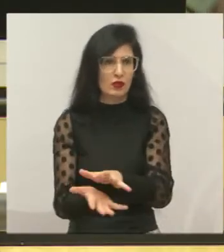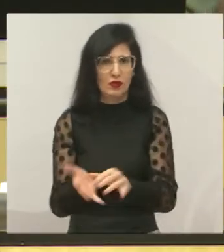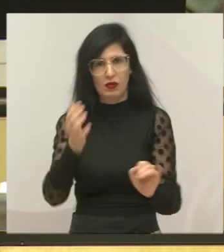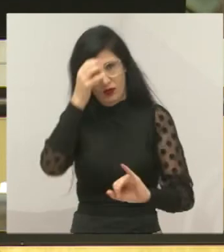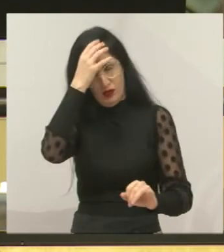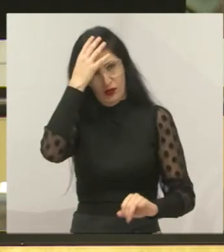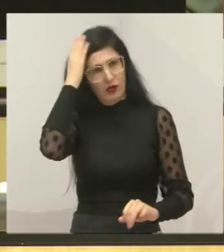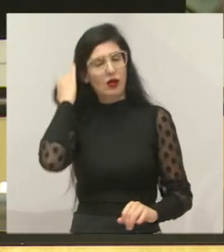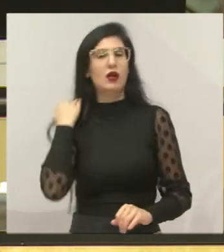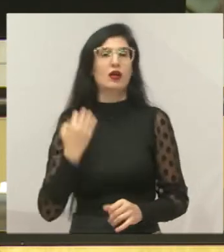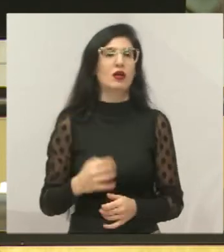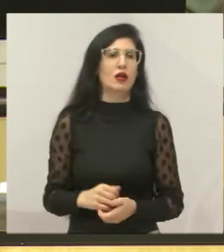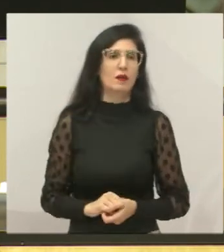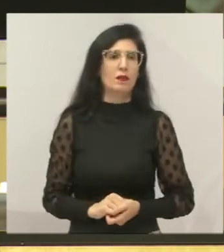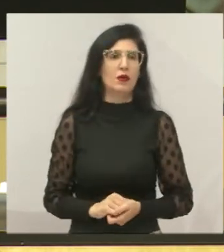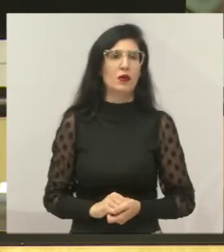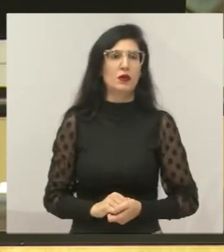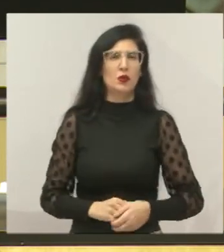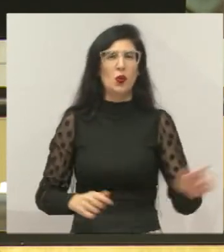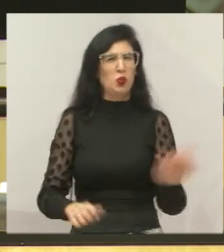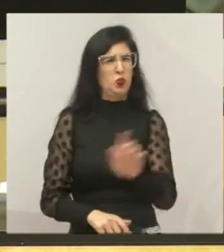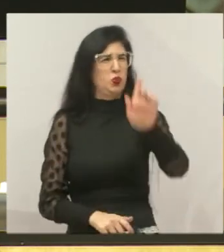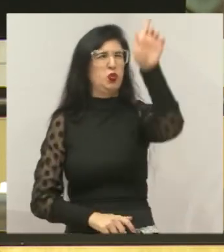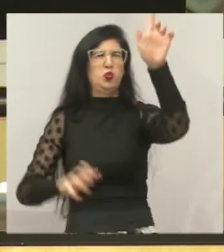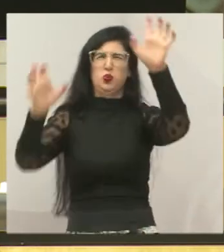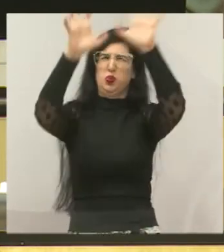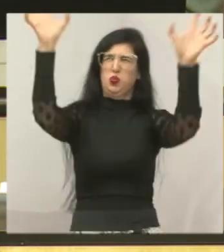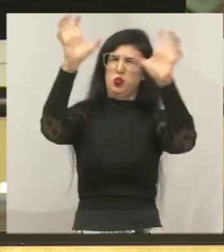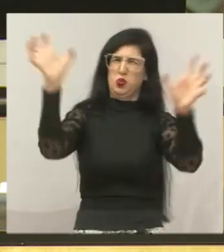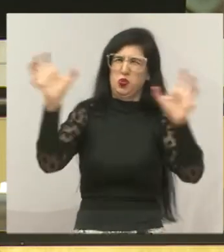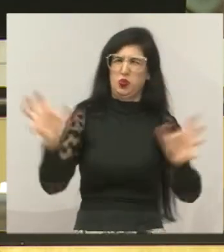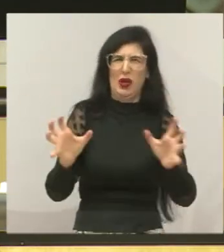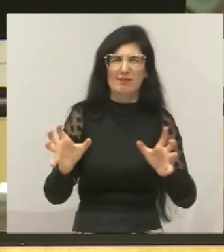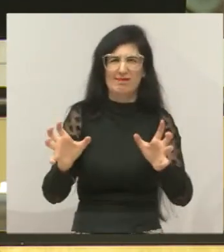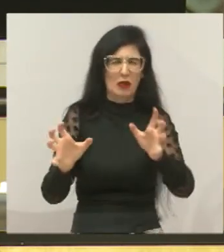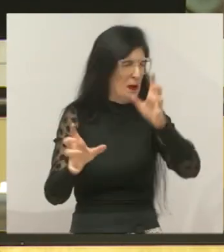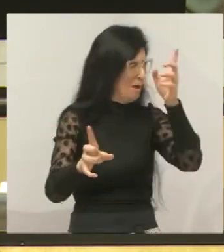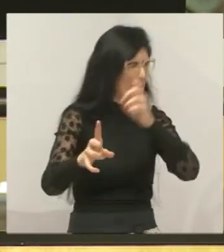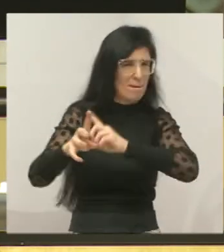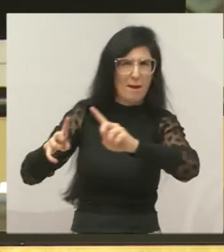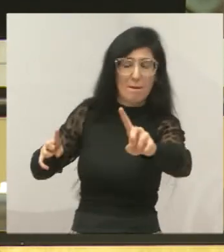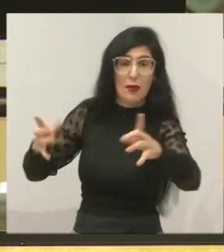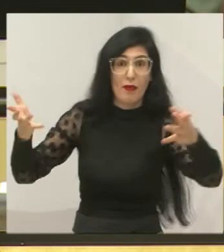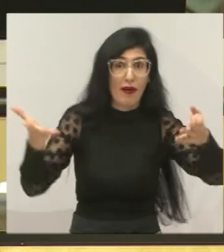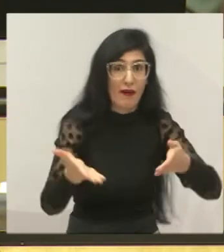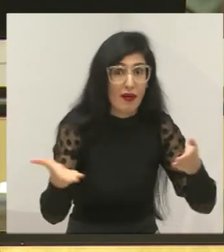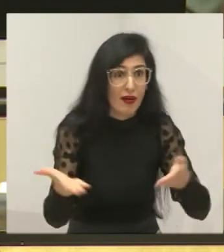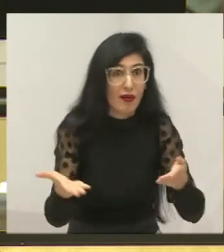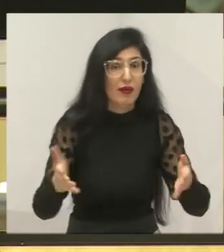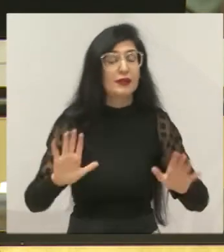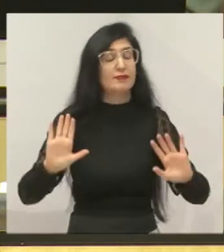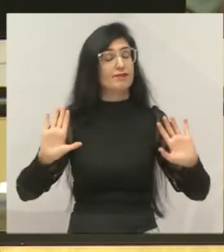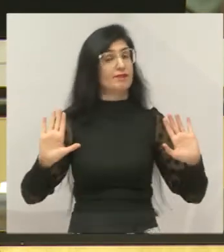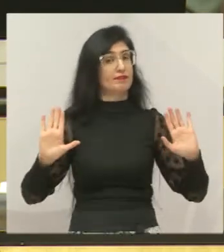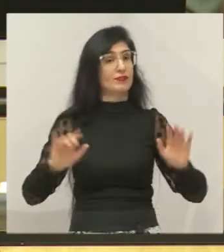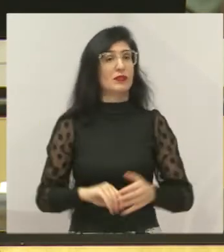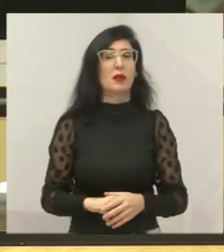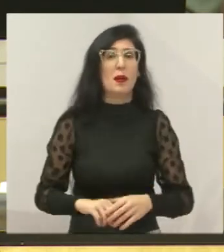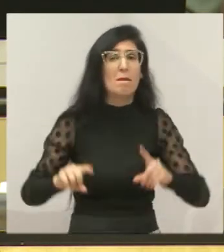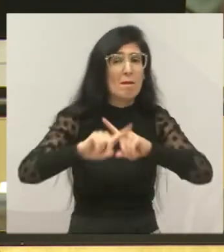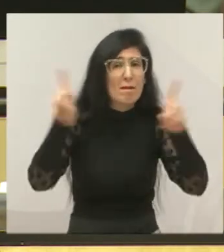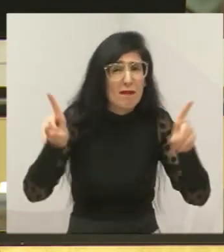a aplicação de inseticida fumacê para o combate à infestação de pernilongos em nossa cidade, considerando que ocorreu uma